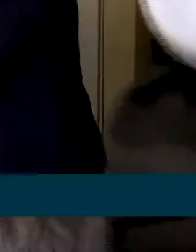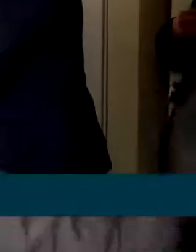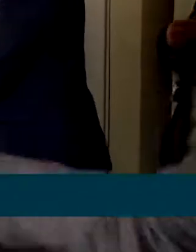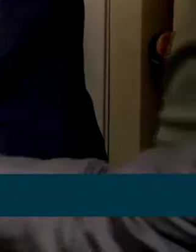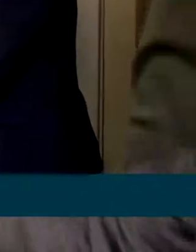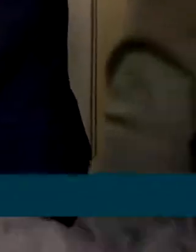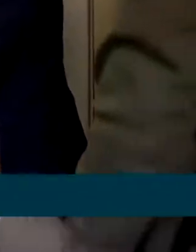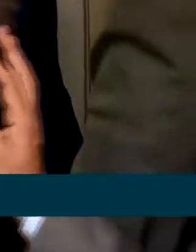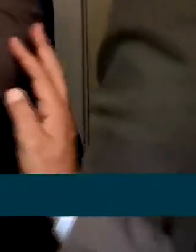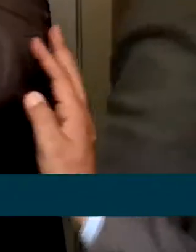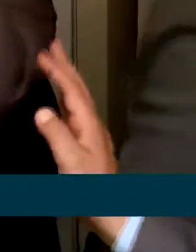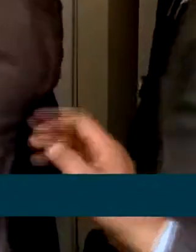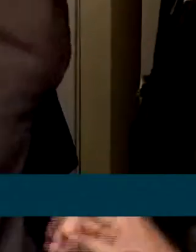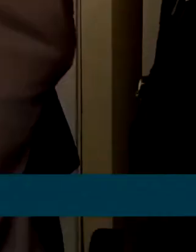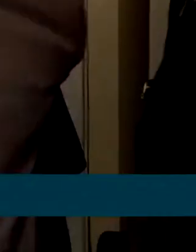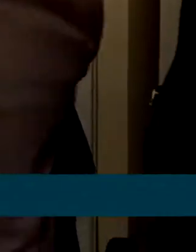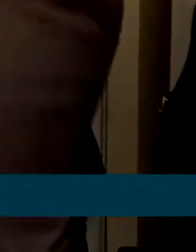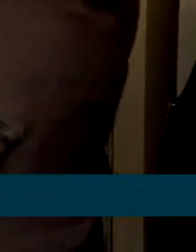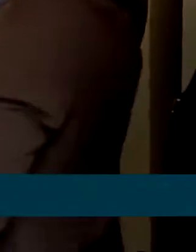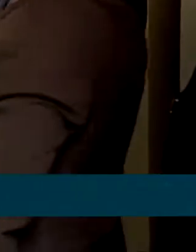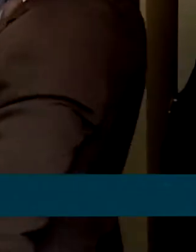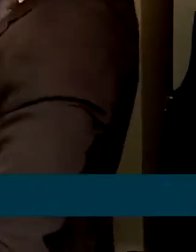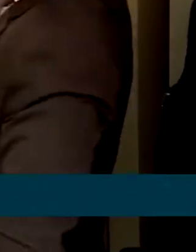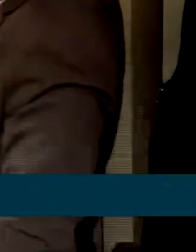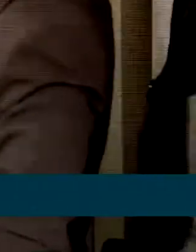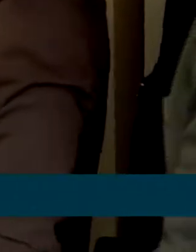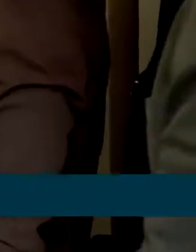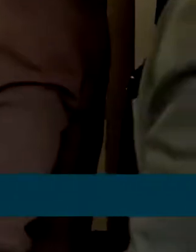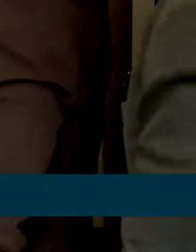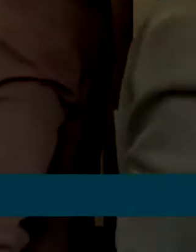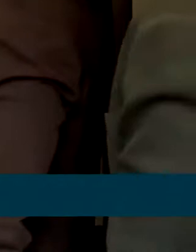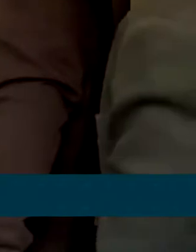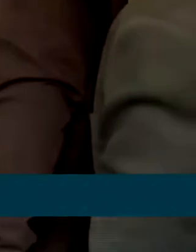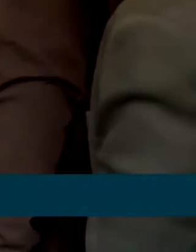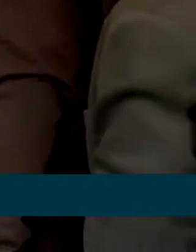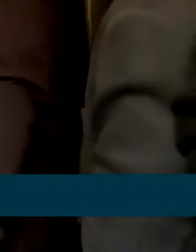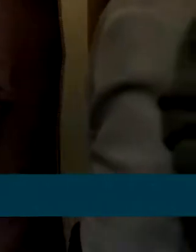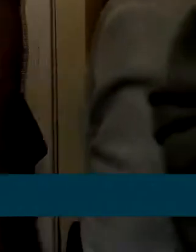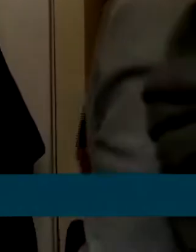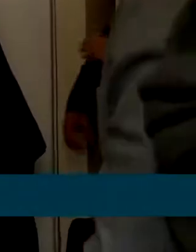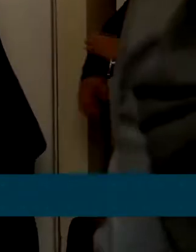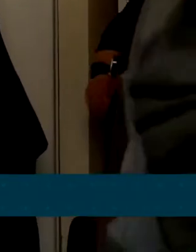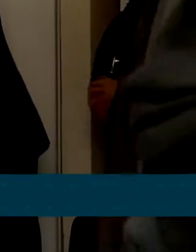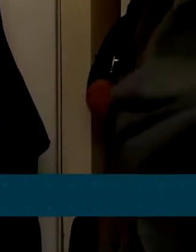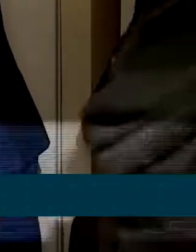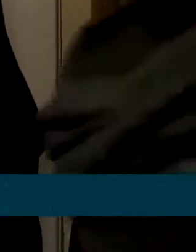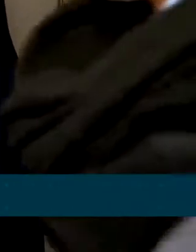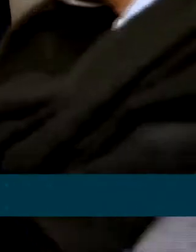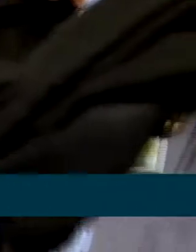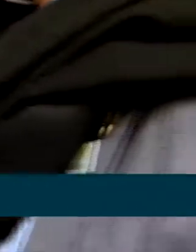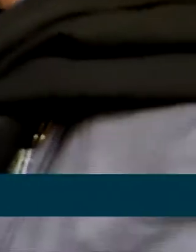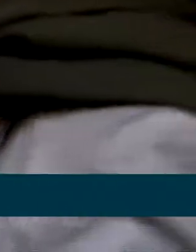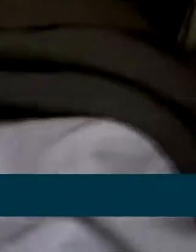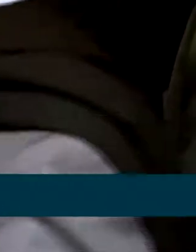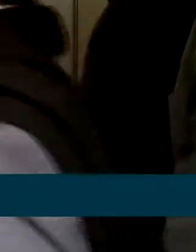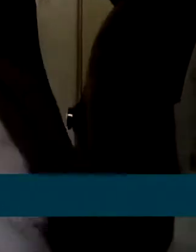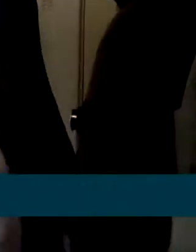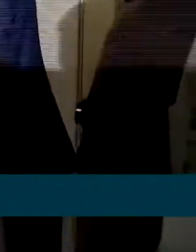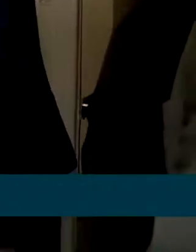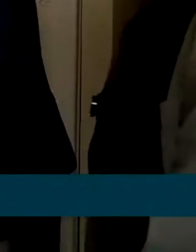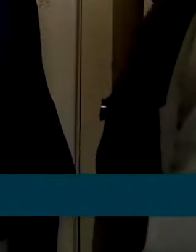renda. A obra contou com investimento de 87 milhões de reais do Programa de Habitação Popular do Governo